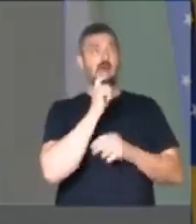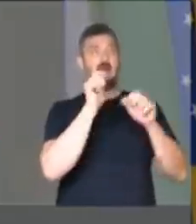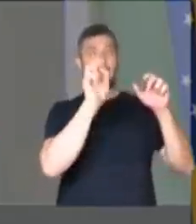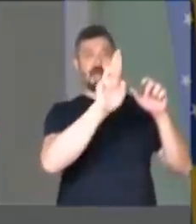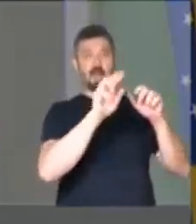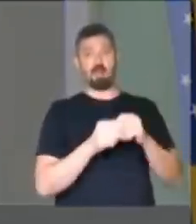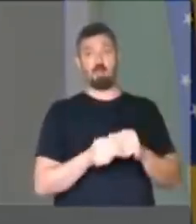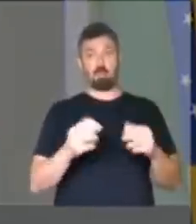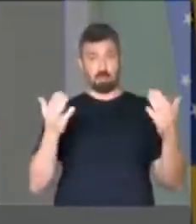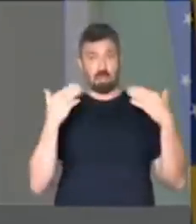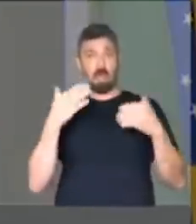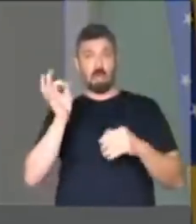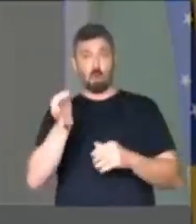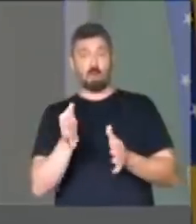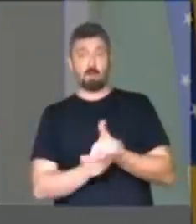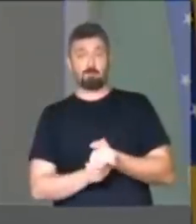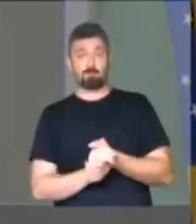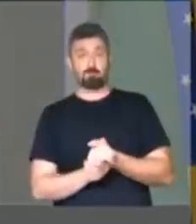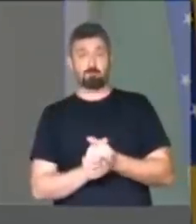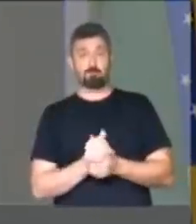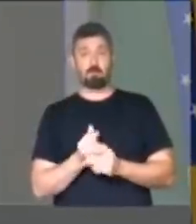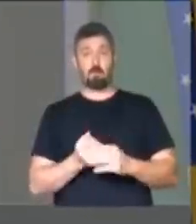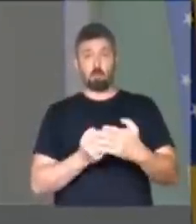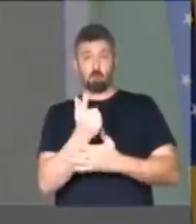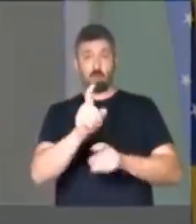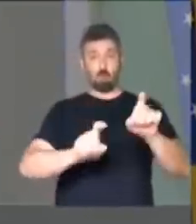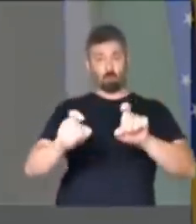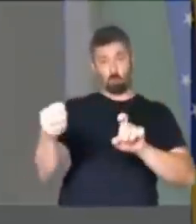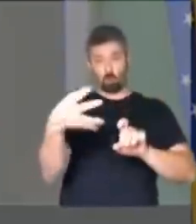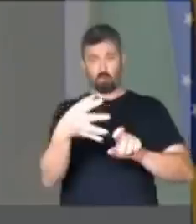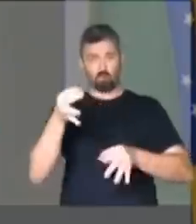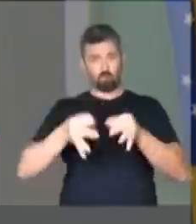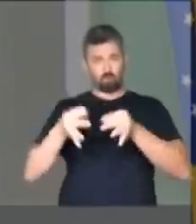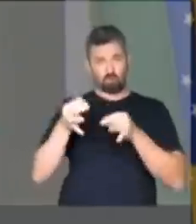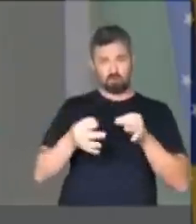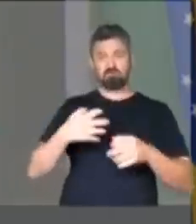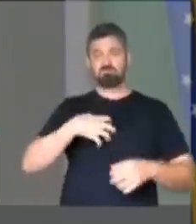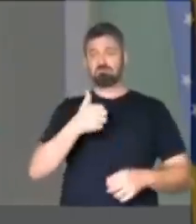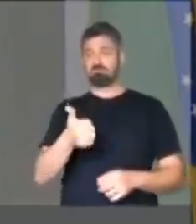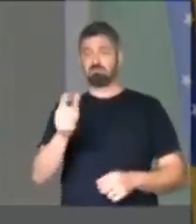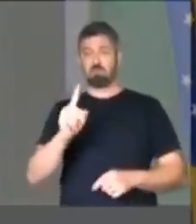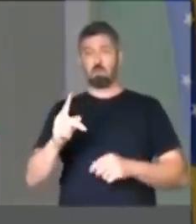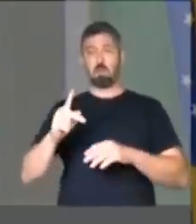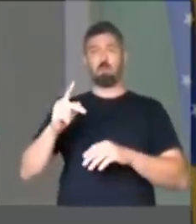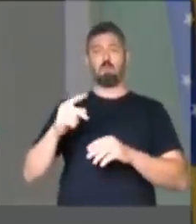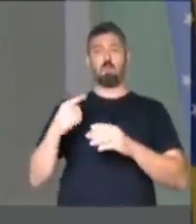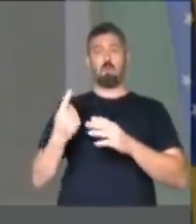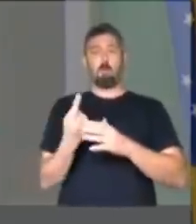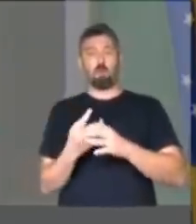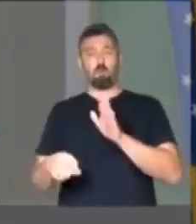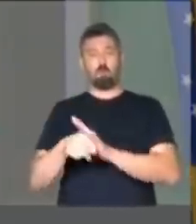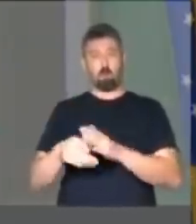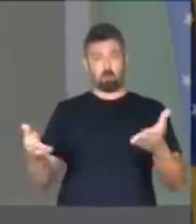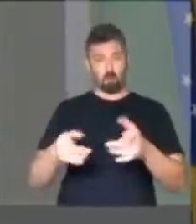juízes estão com muito calor. Para compra de novos computadores, nossos juízes não estão satisfeitos com o processador dos